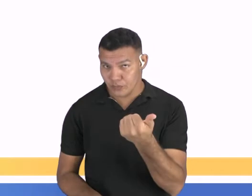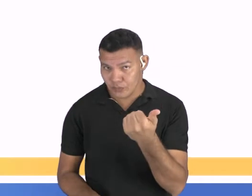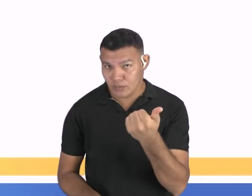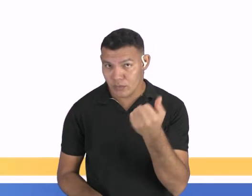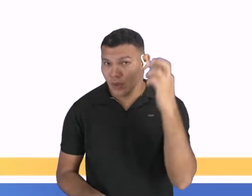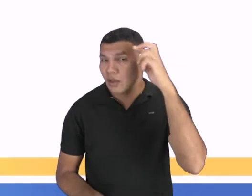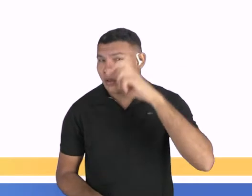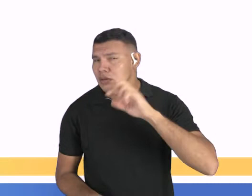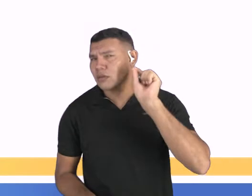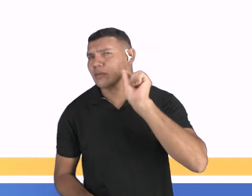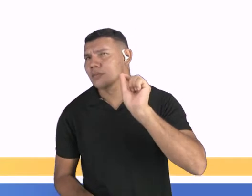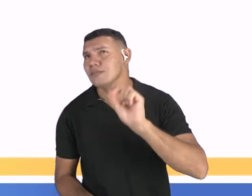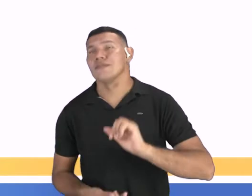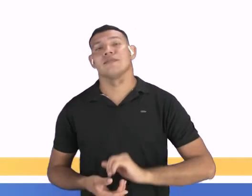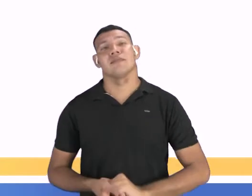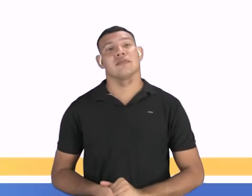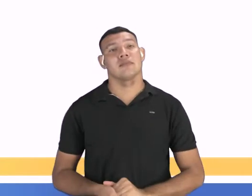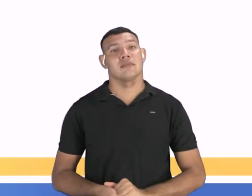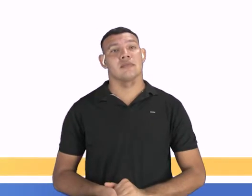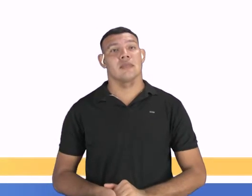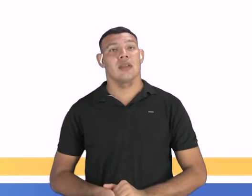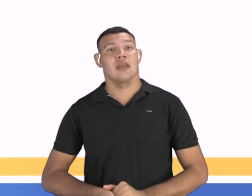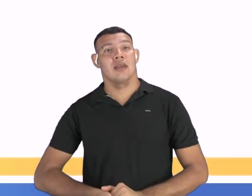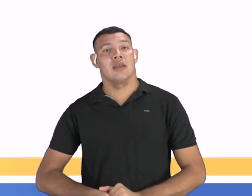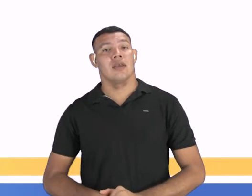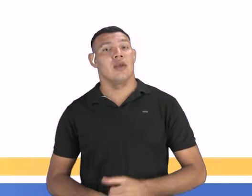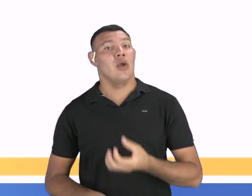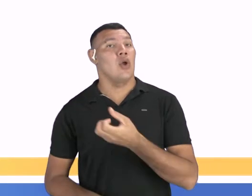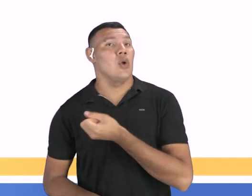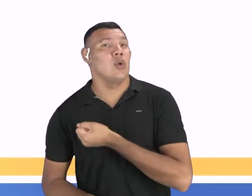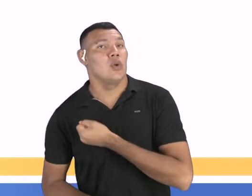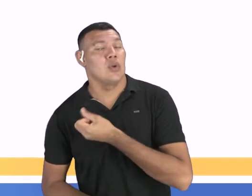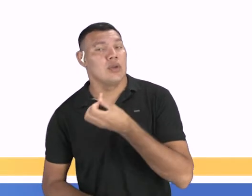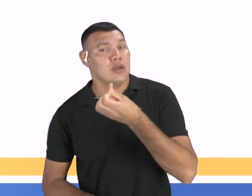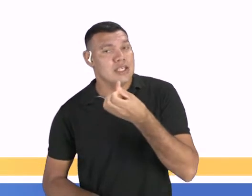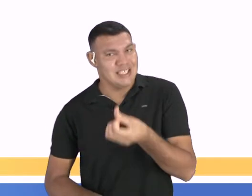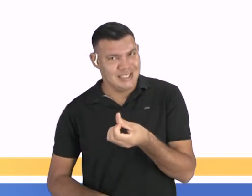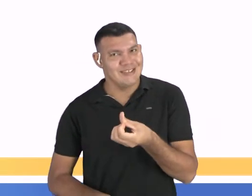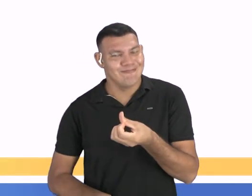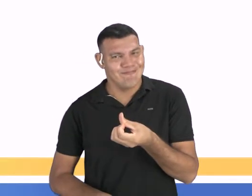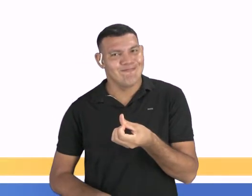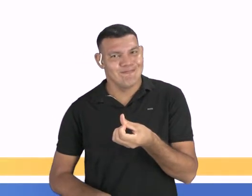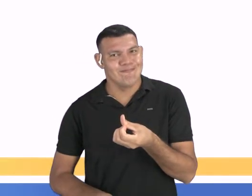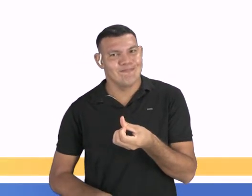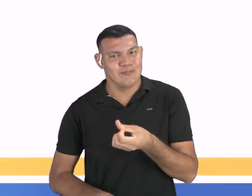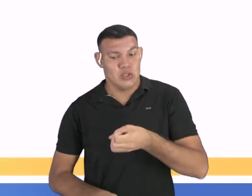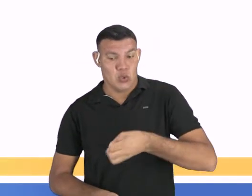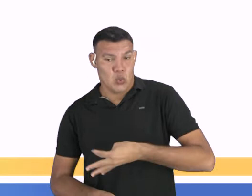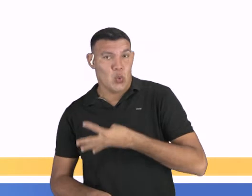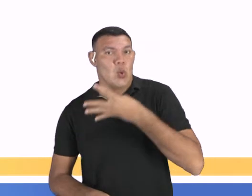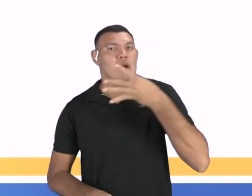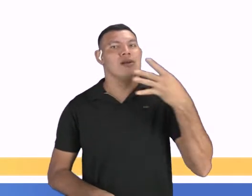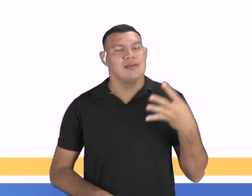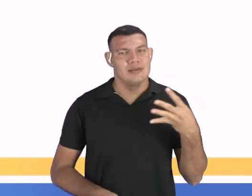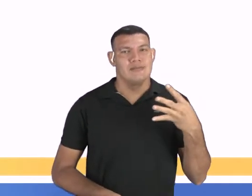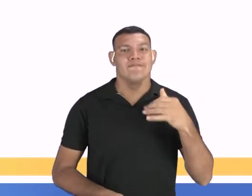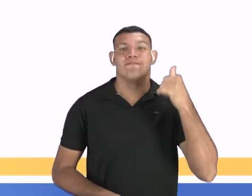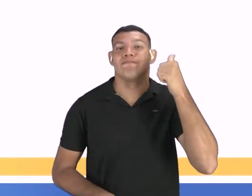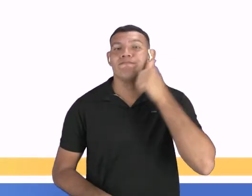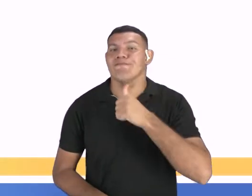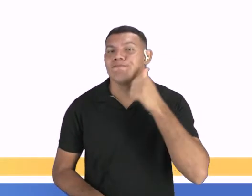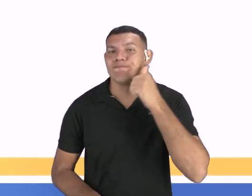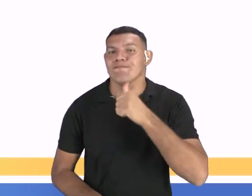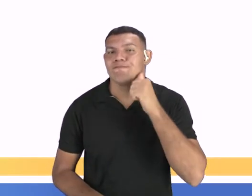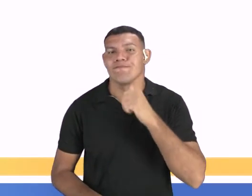o seguinte, o número 6 é o maior número correspondente à quantidade de